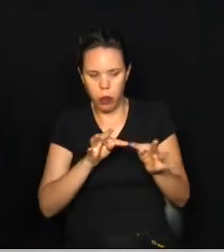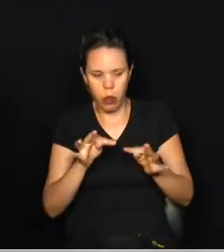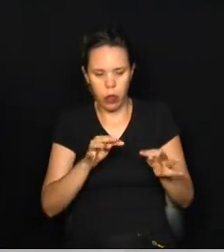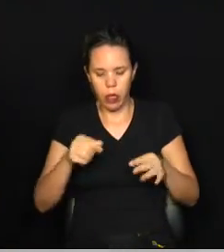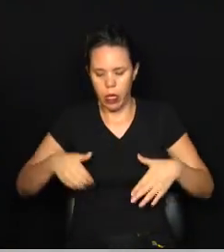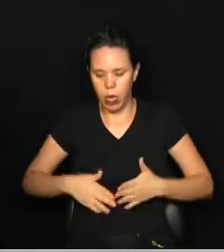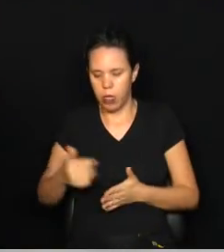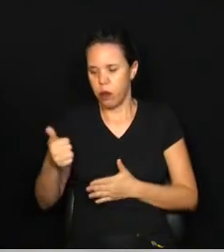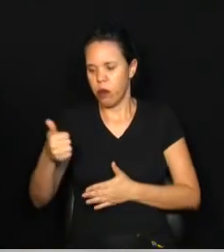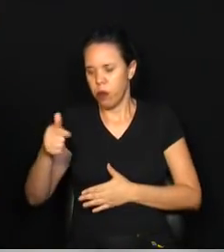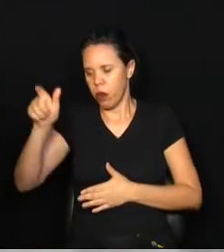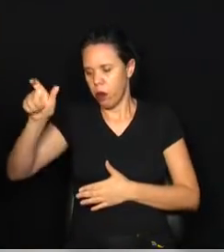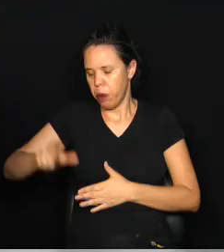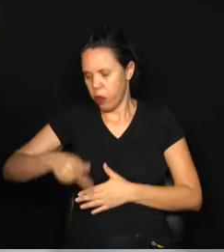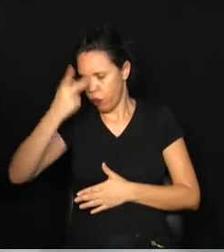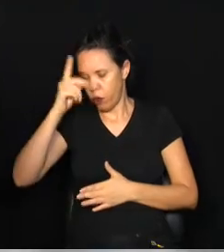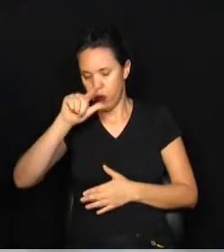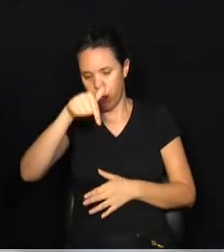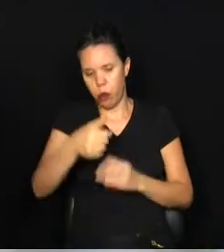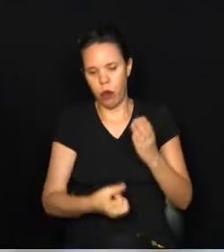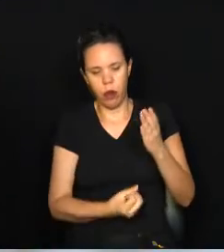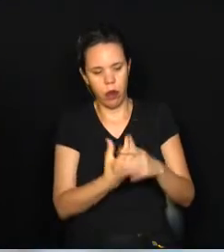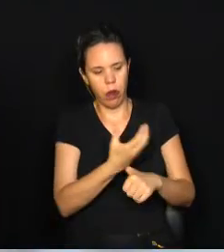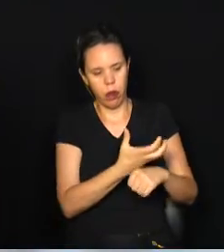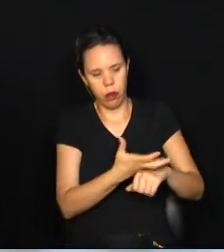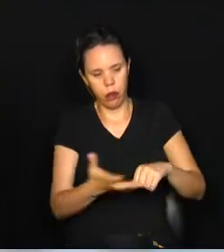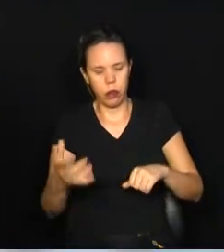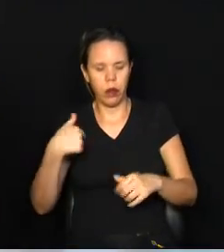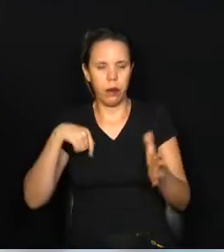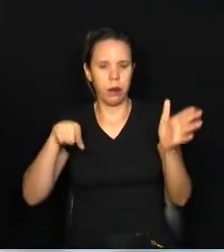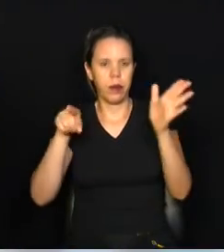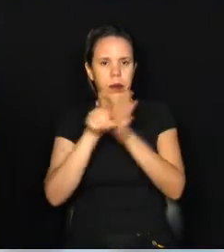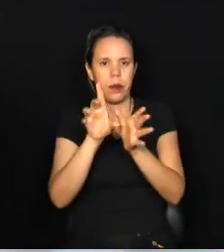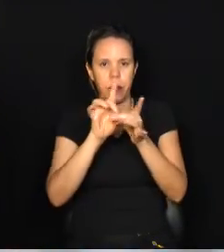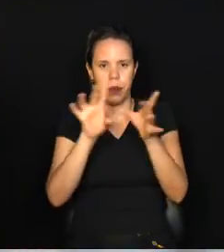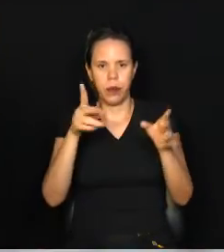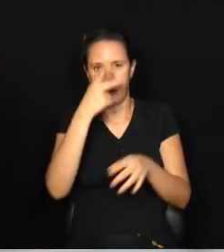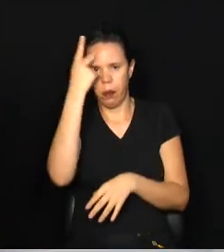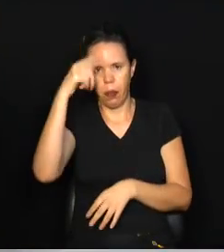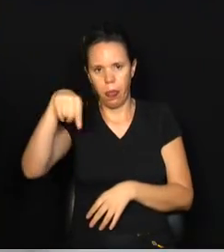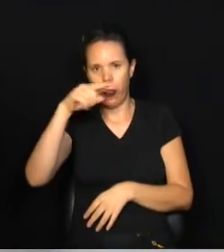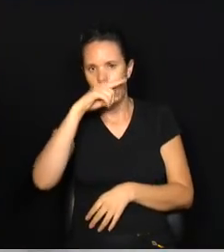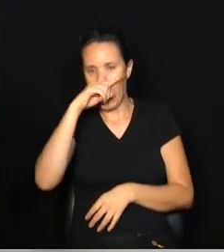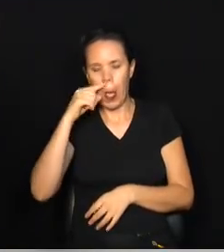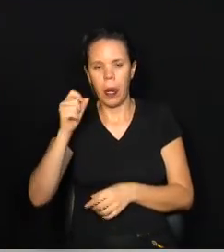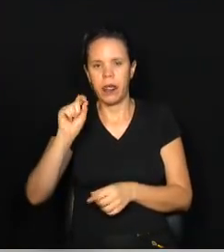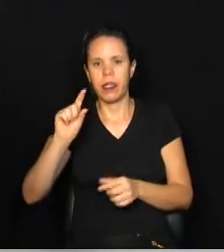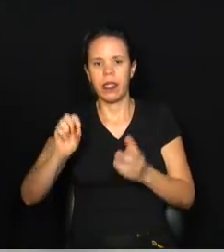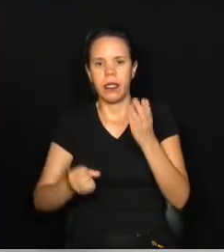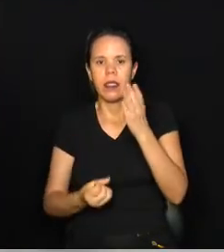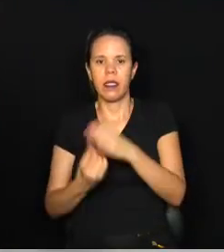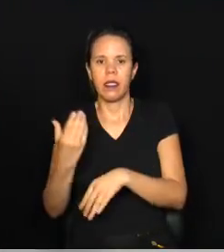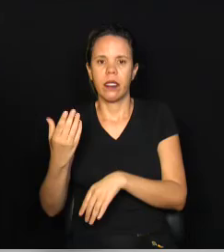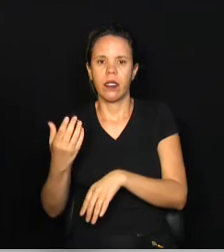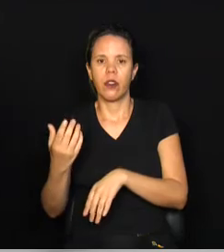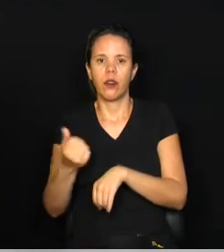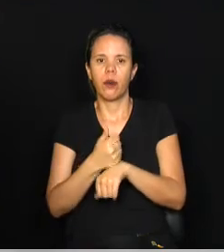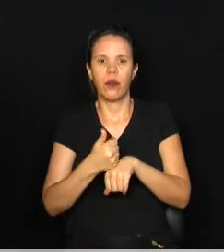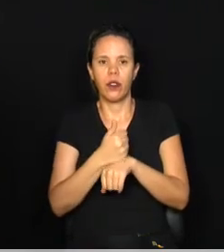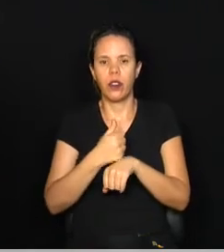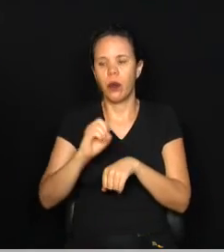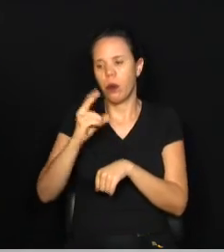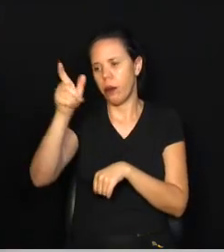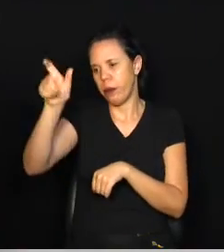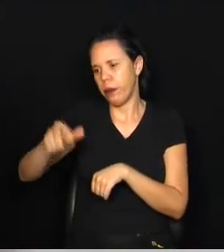para depois nascer o jardim. Essa é a pergunta que eu deixo para os optometristas, né? Quem deve nascer primeiro, a optometria ou o